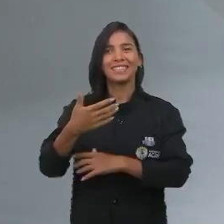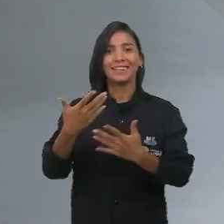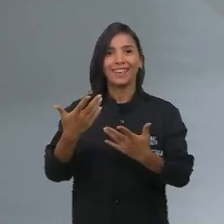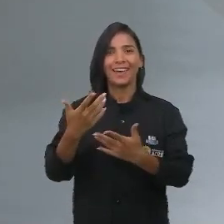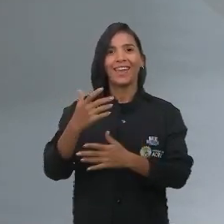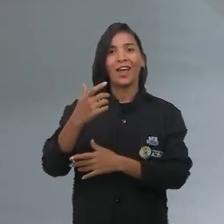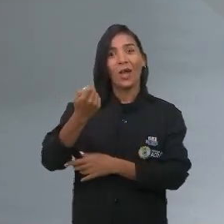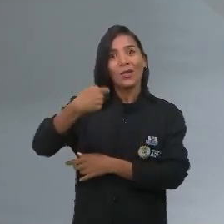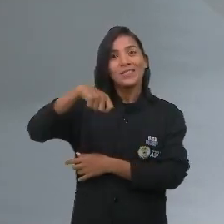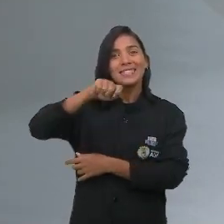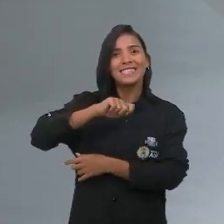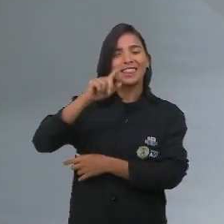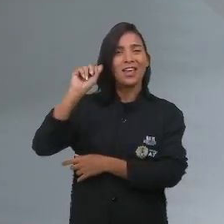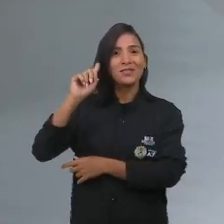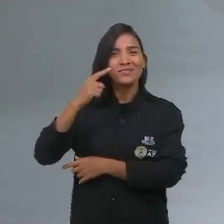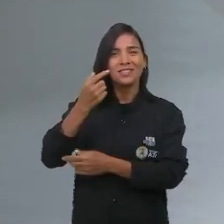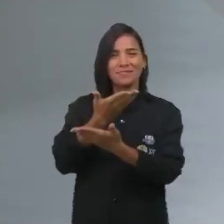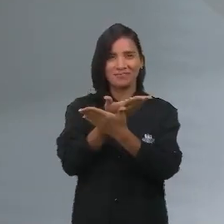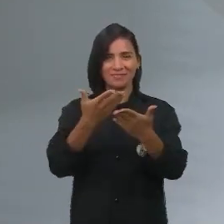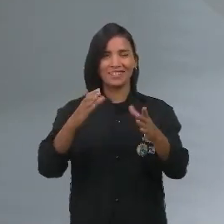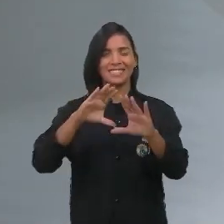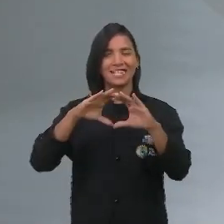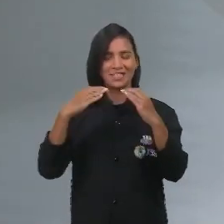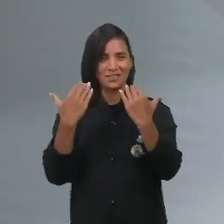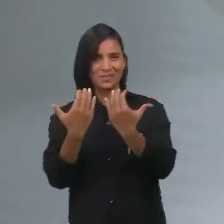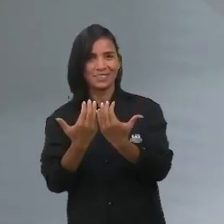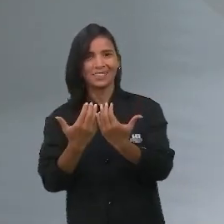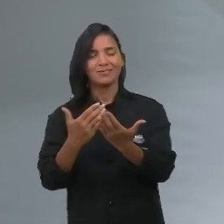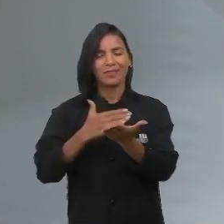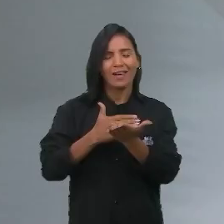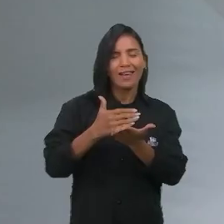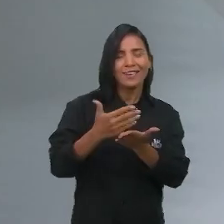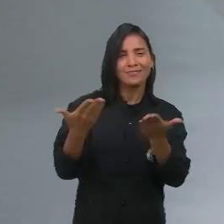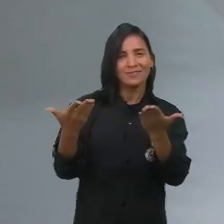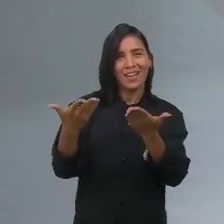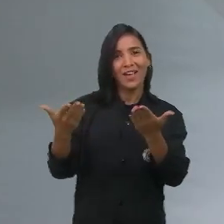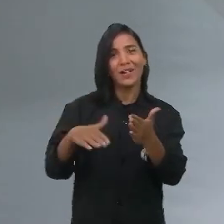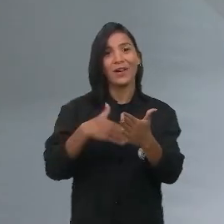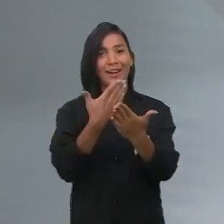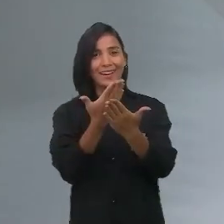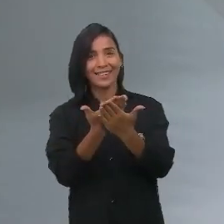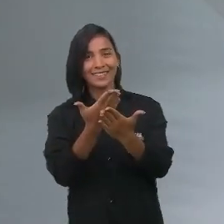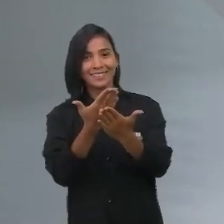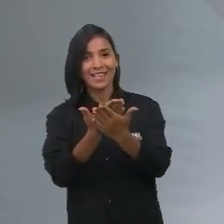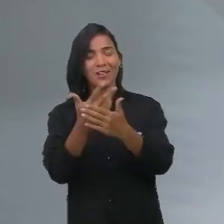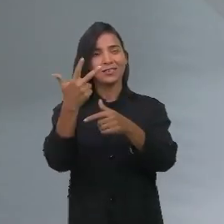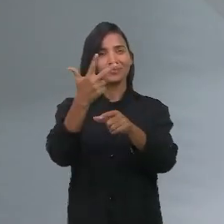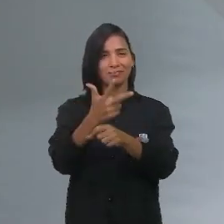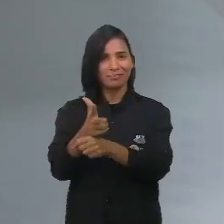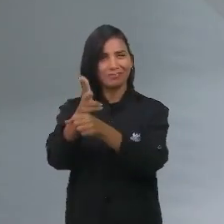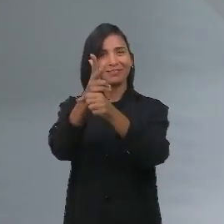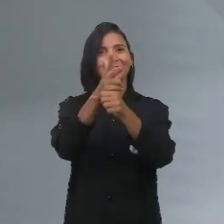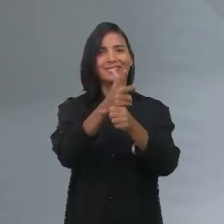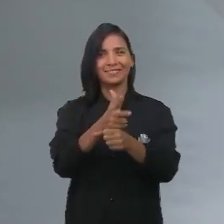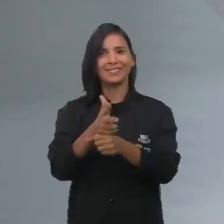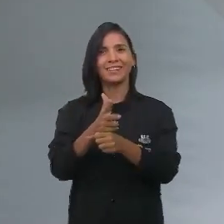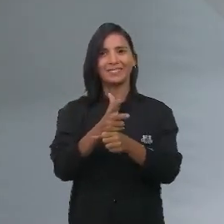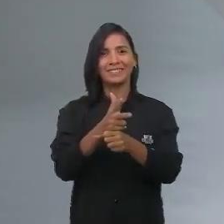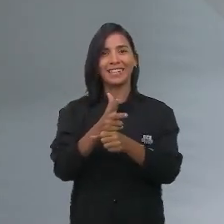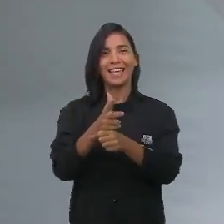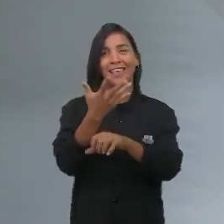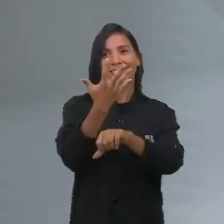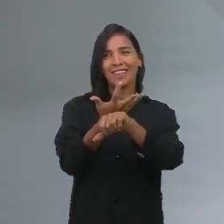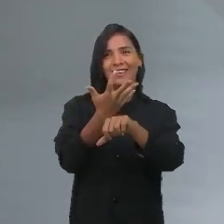alunos surdos. E a partir de agora você começa a acompanhar mais uma videoaula do componente